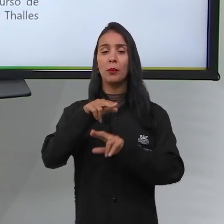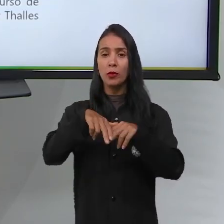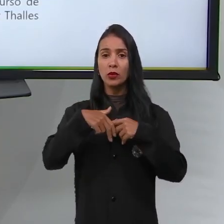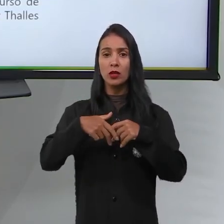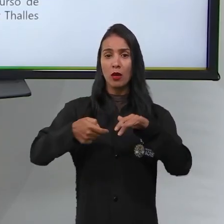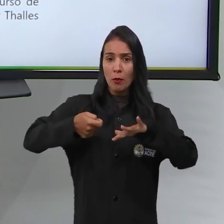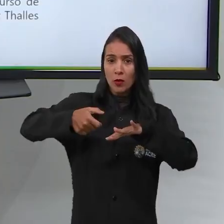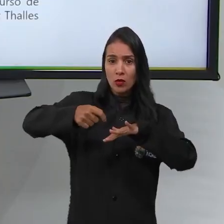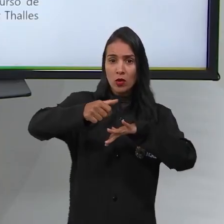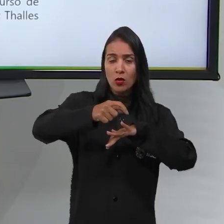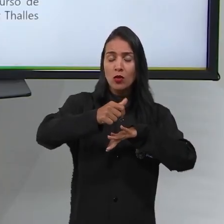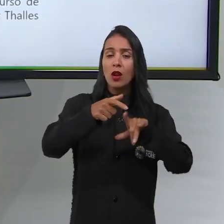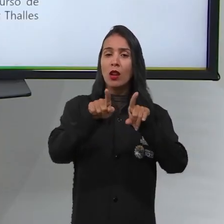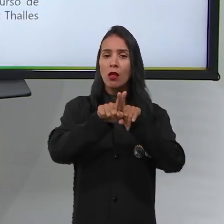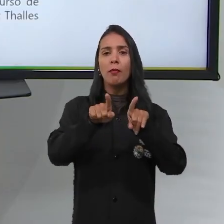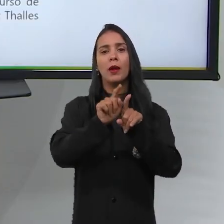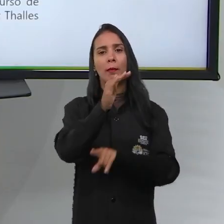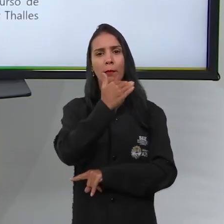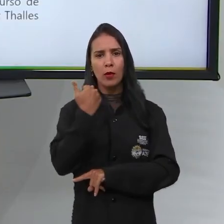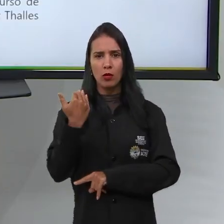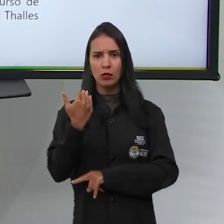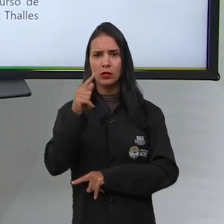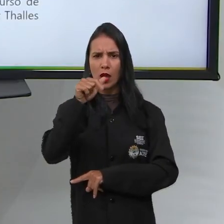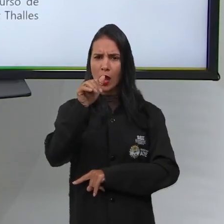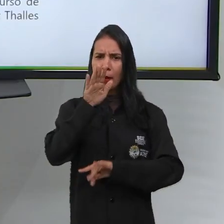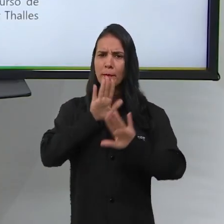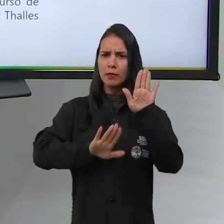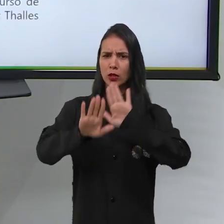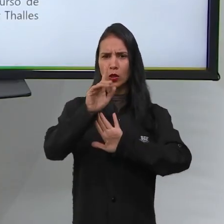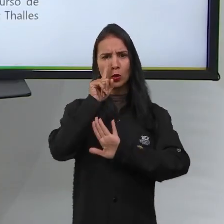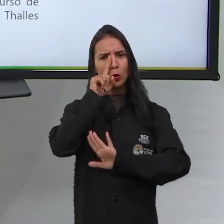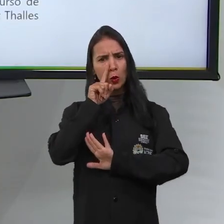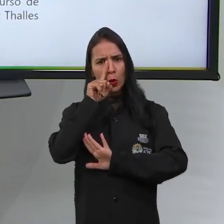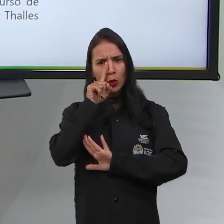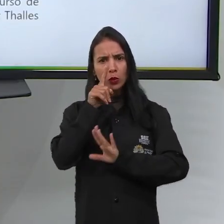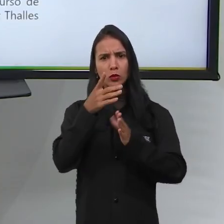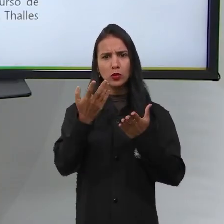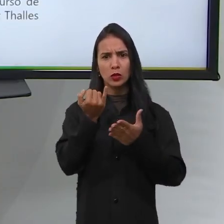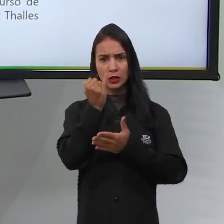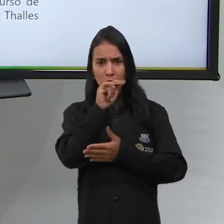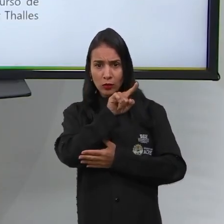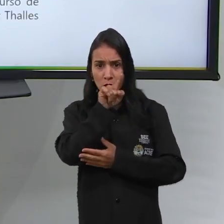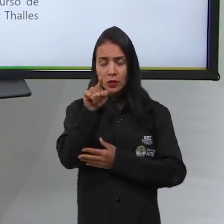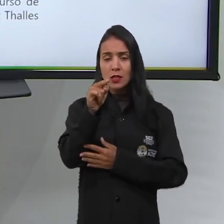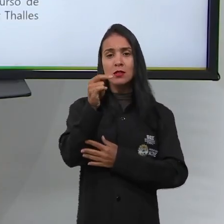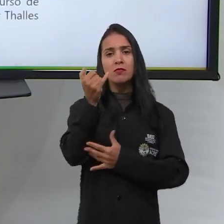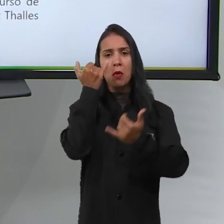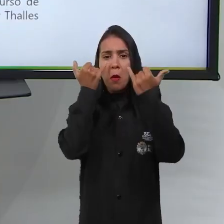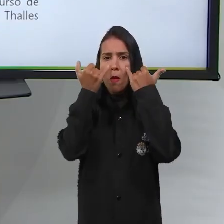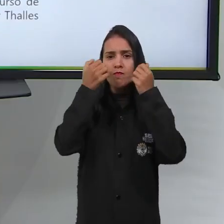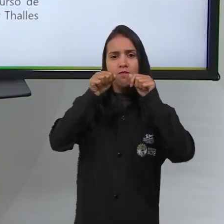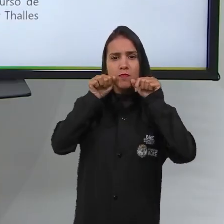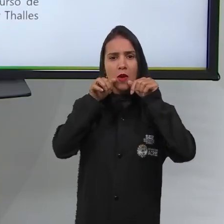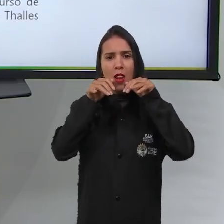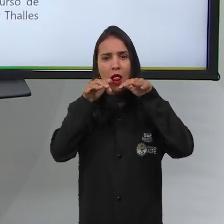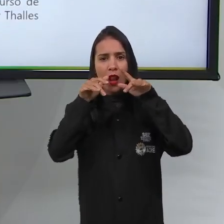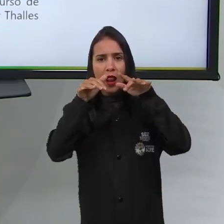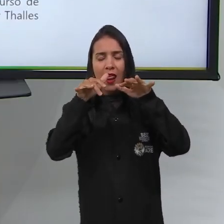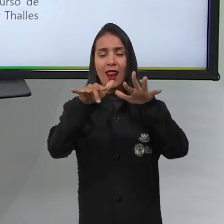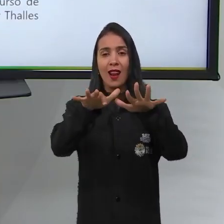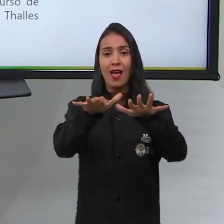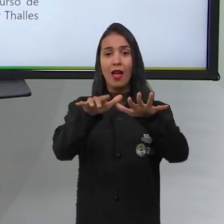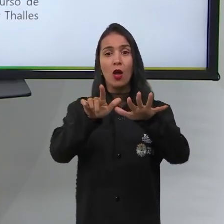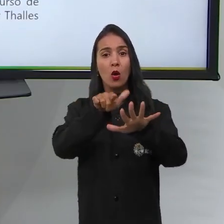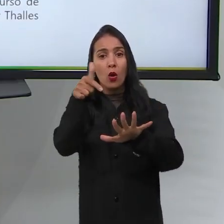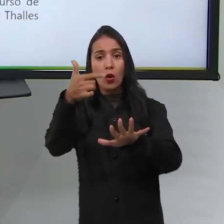você compreender e entender o risco que é você disseminar uma notícia falsa. Quer dizer,